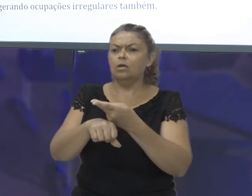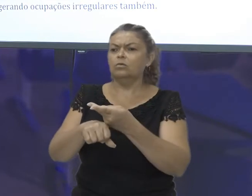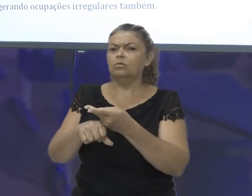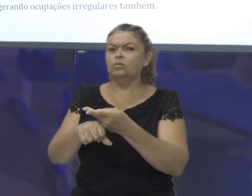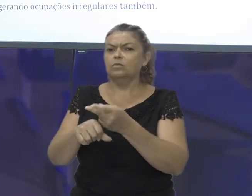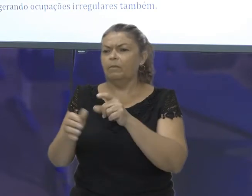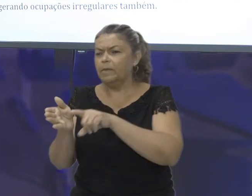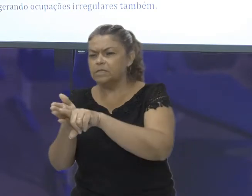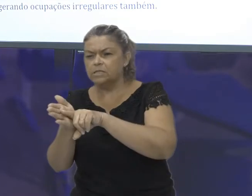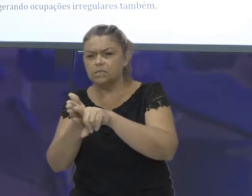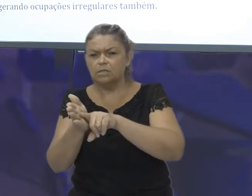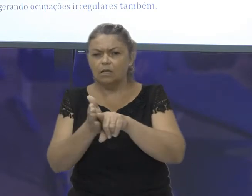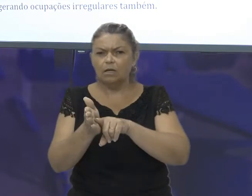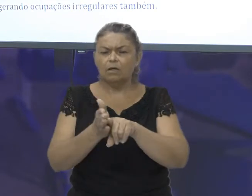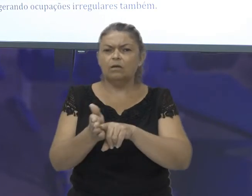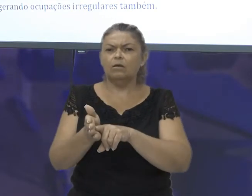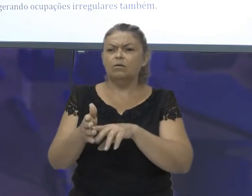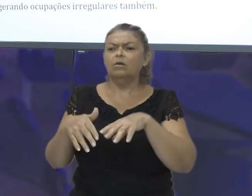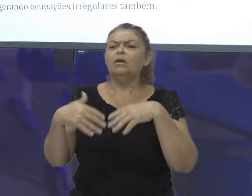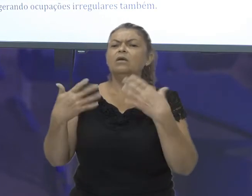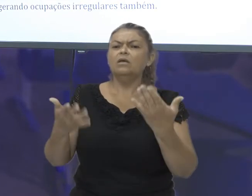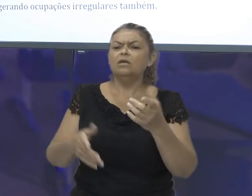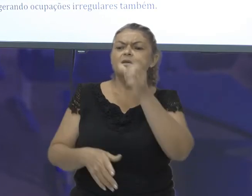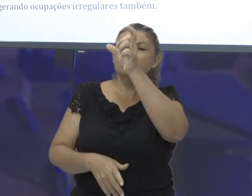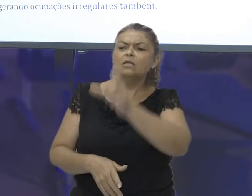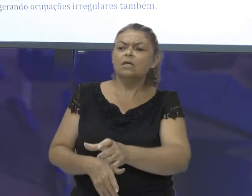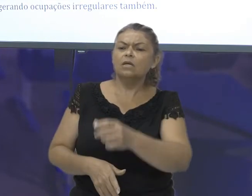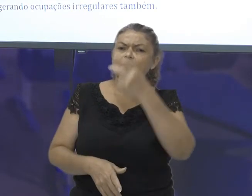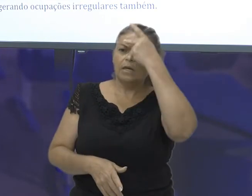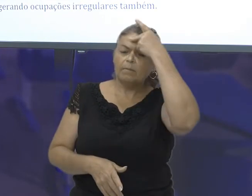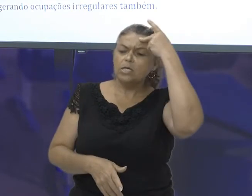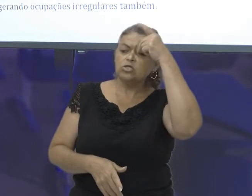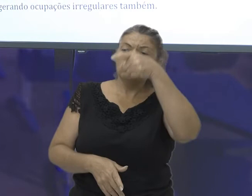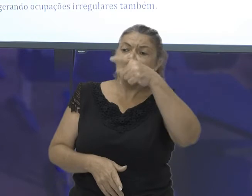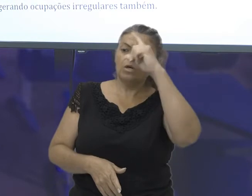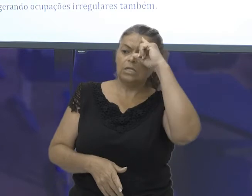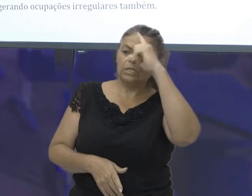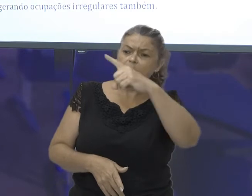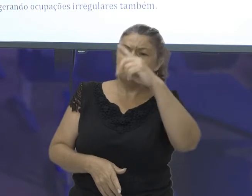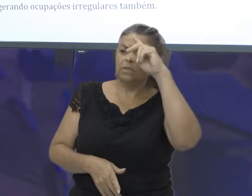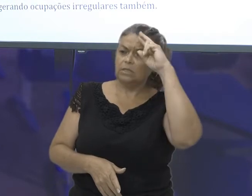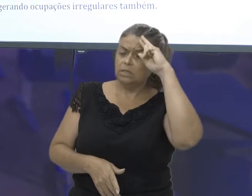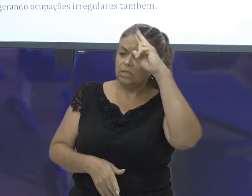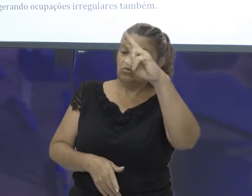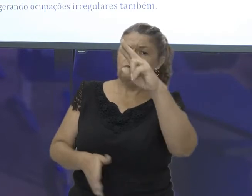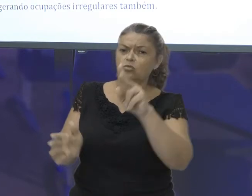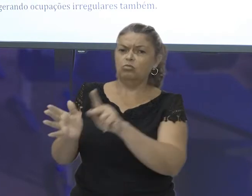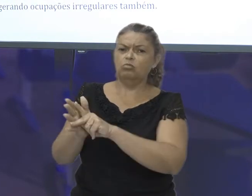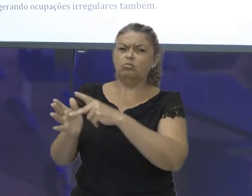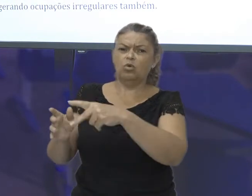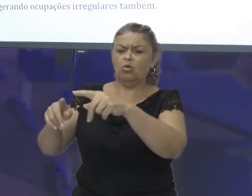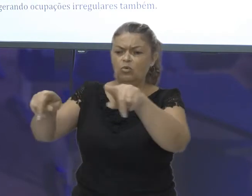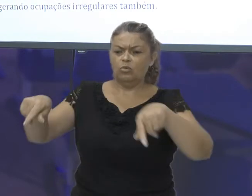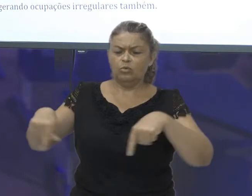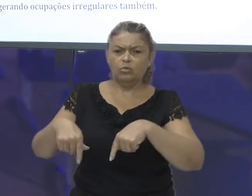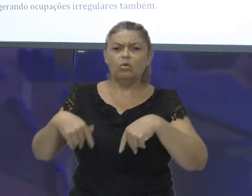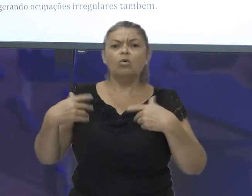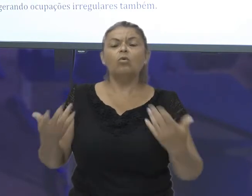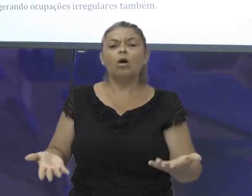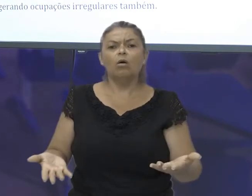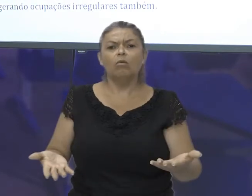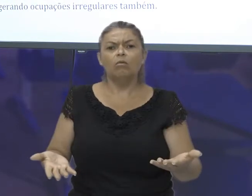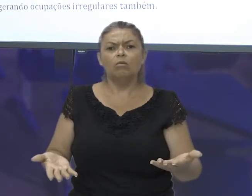de dono desses territórios. O que é que aconteceu? O que é que está acontecendo para que essa